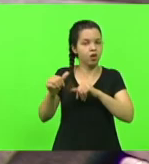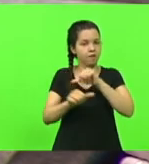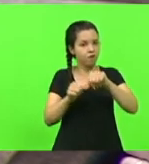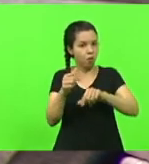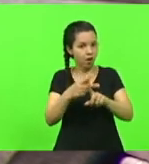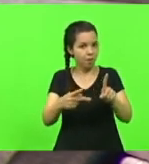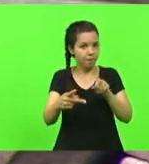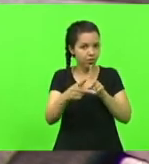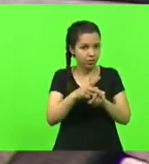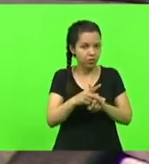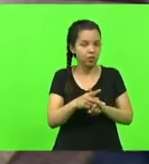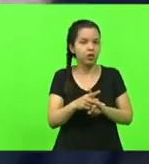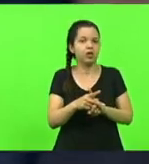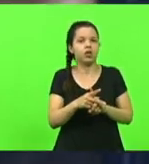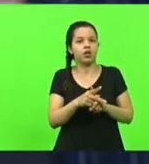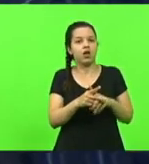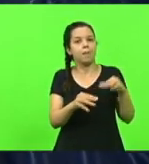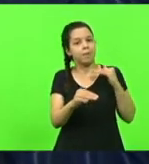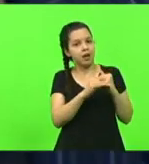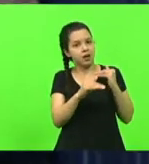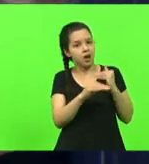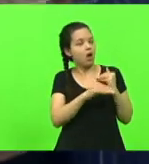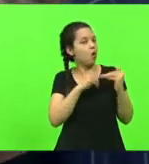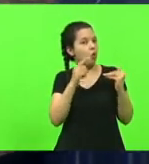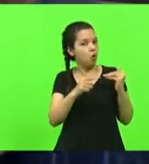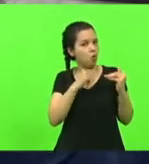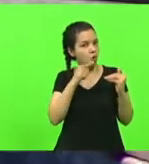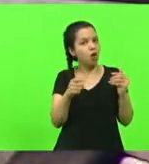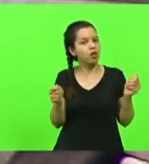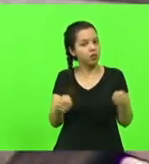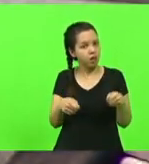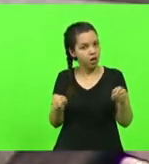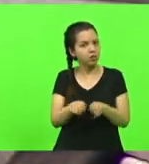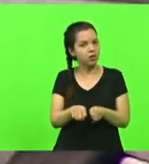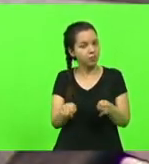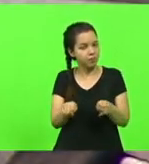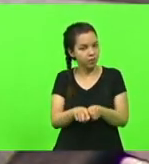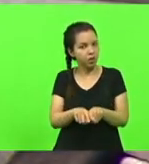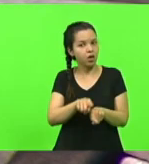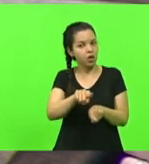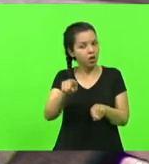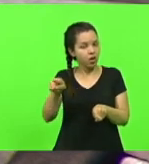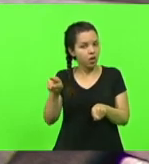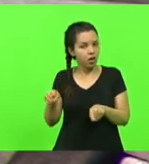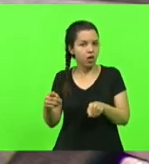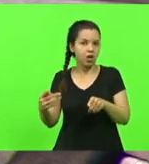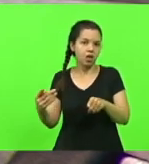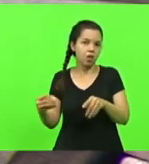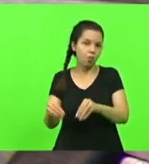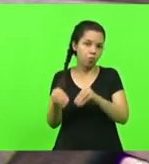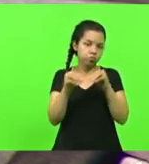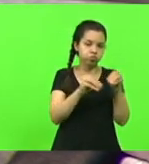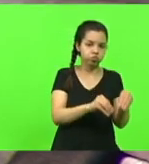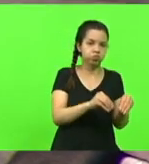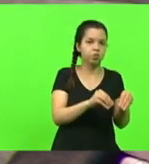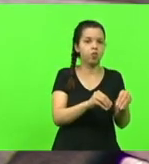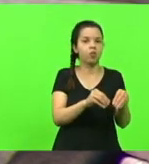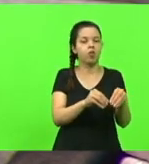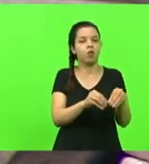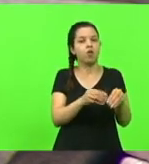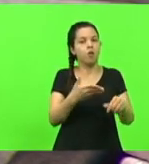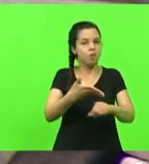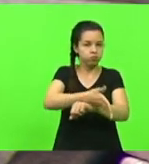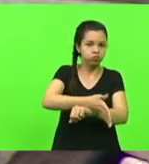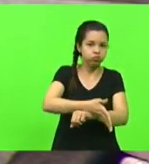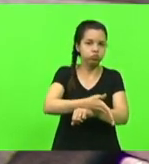integralidade e a paridade conquistada, vai permitir também que servidores que ingressam a qualquer tempo no serviço público,